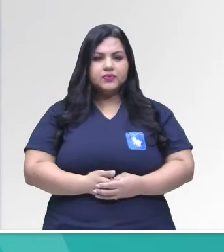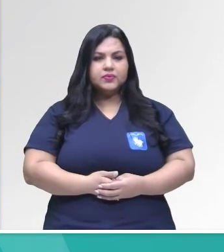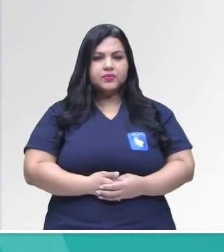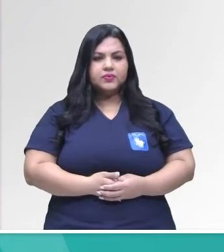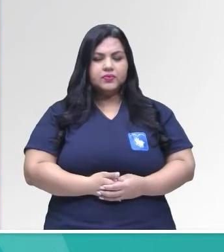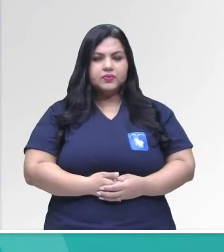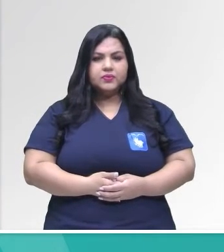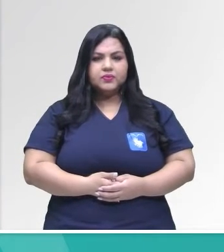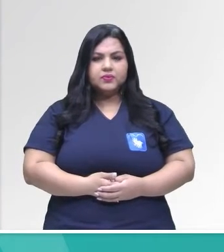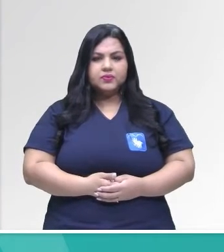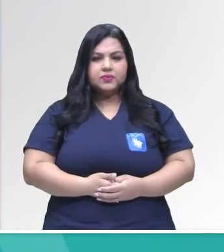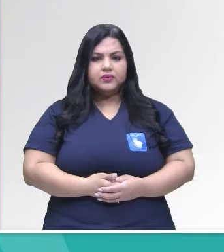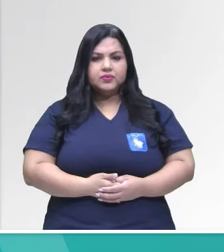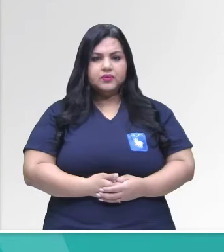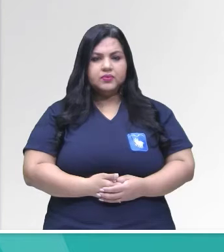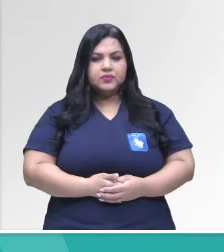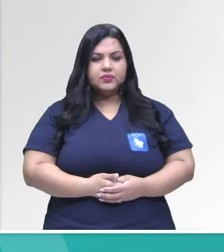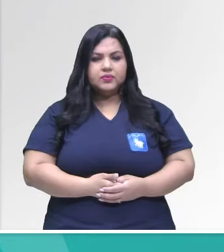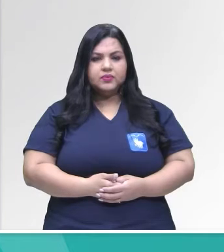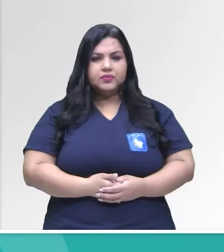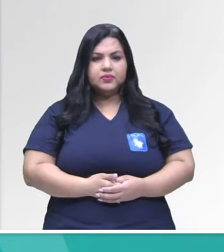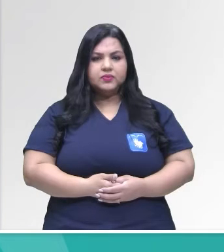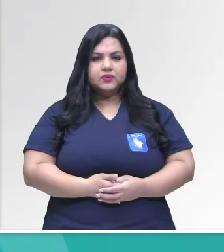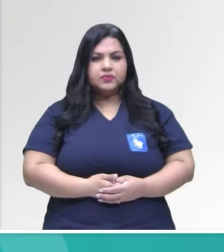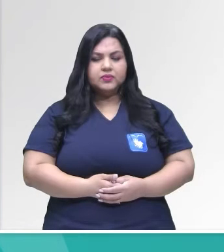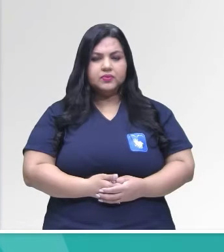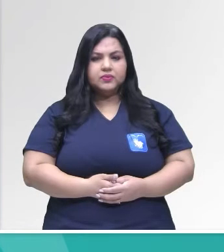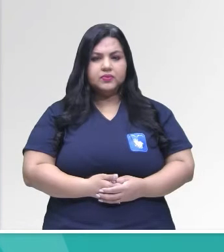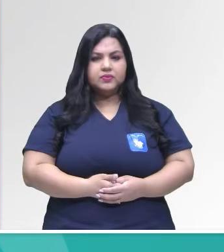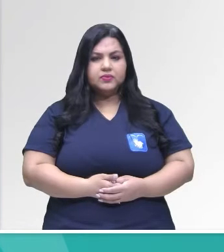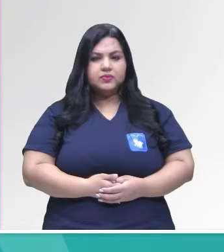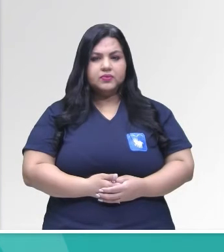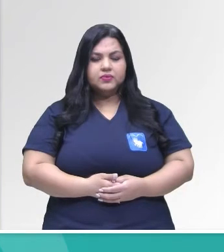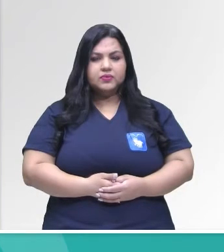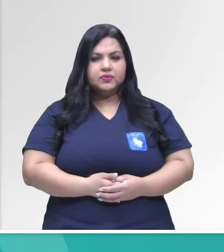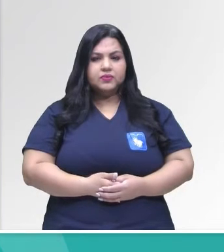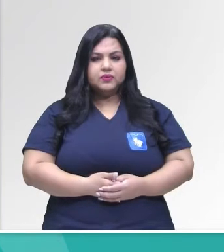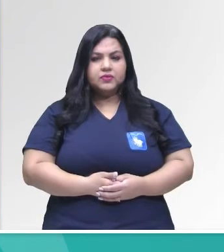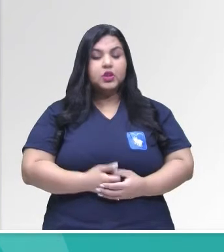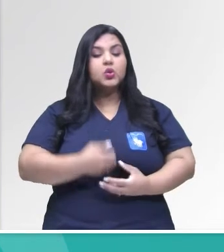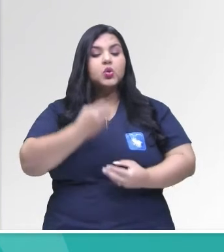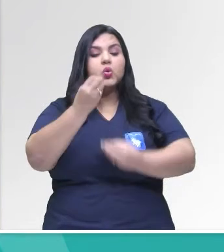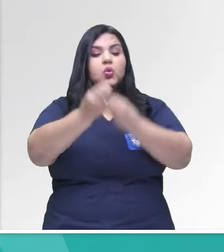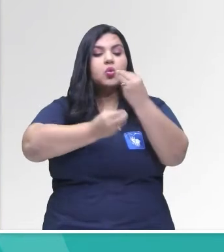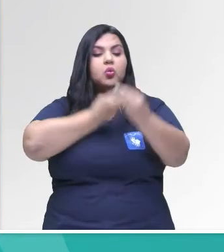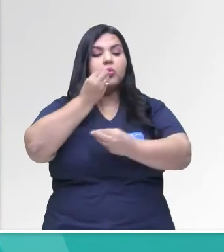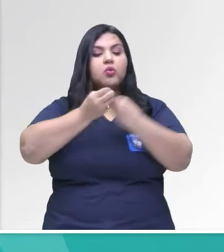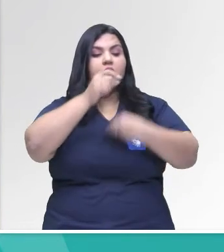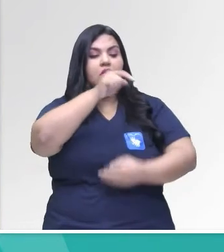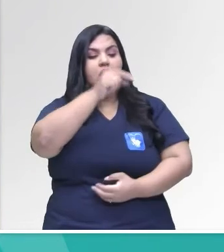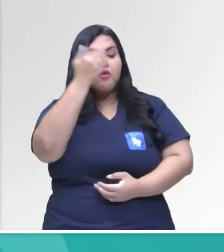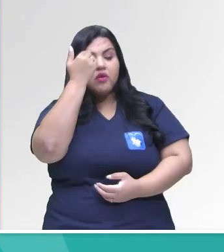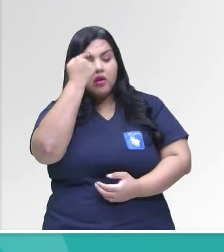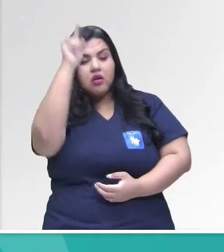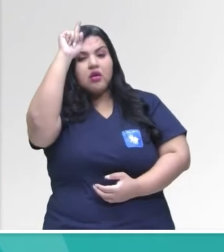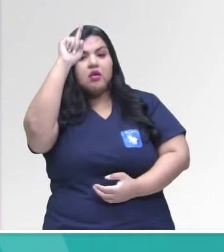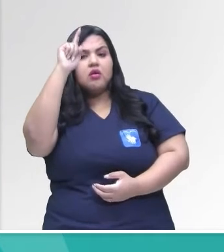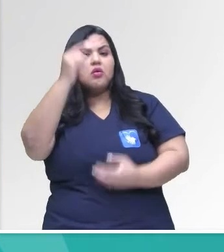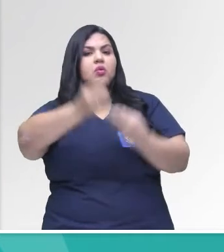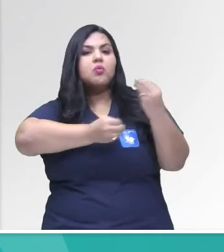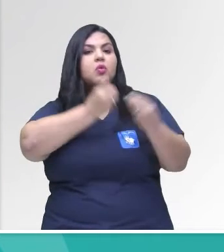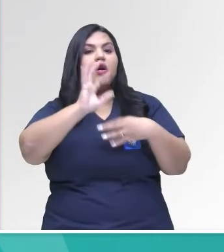How it was created. Como ela foi criada? Como ela foi criada?